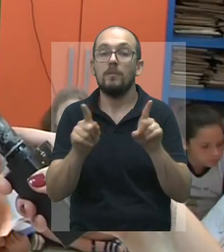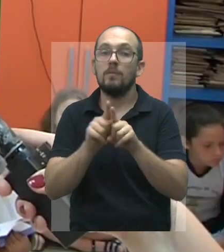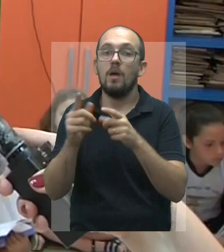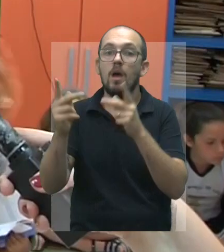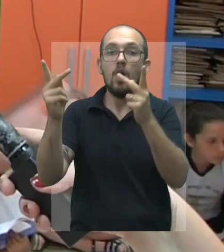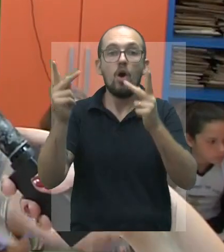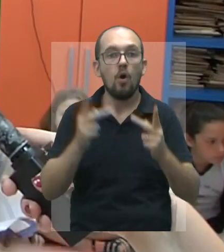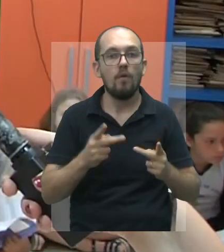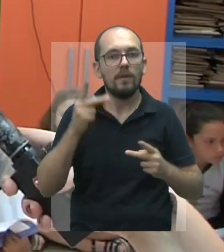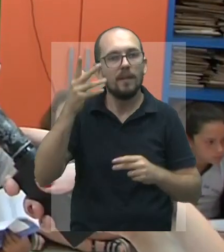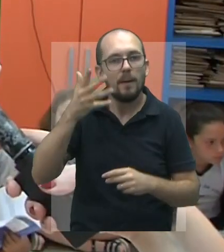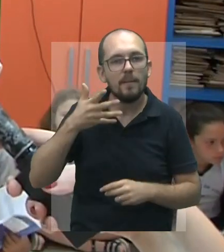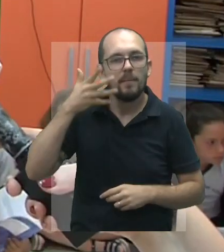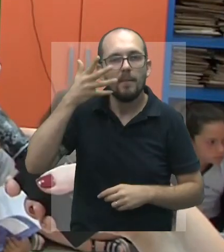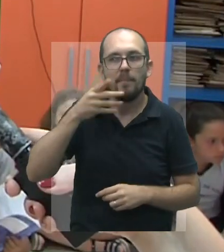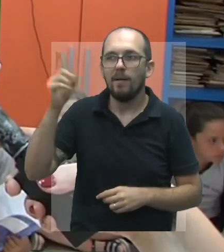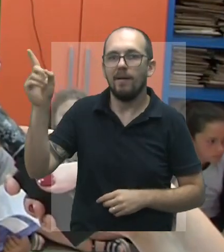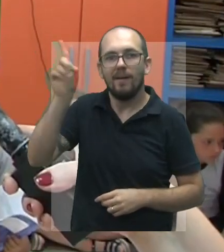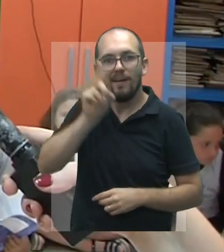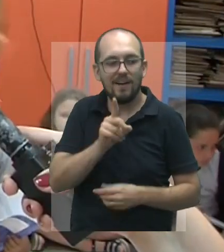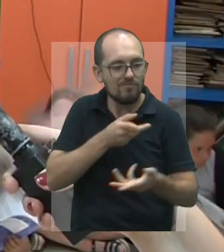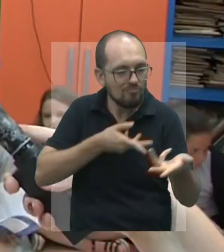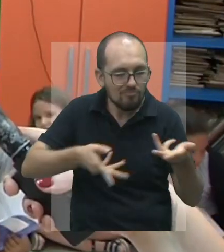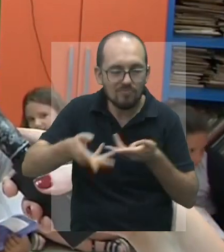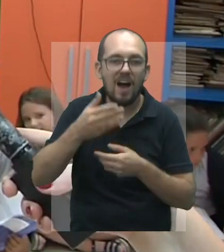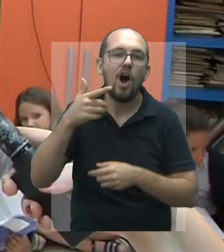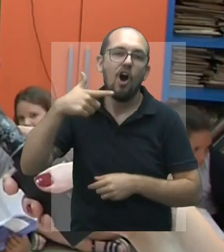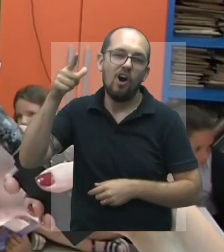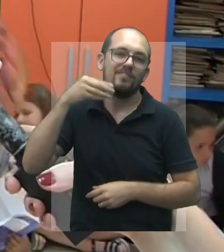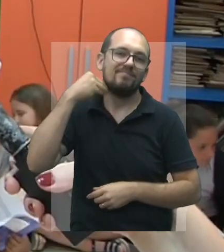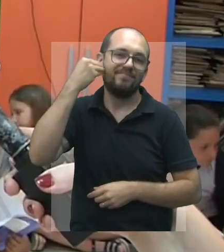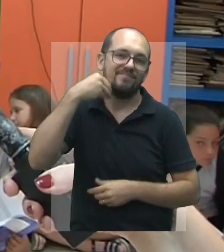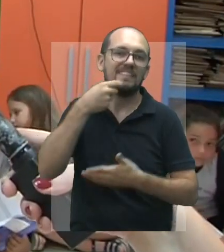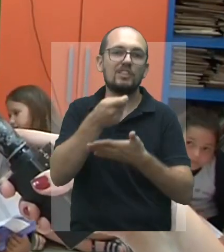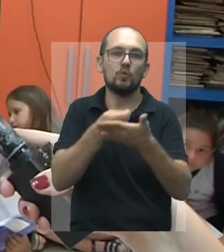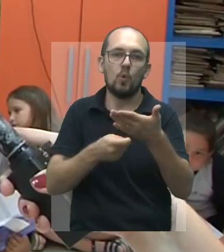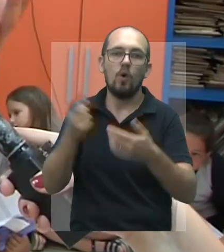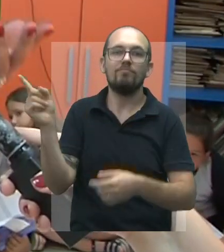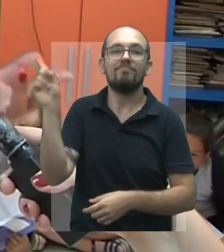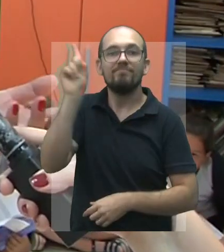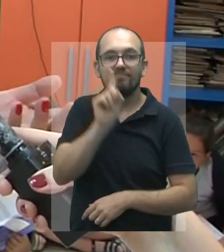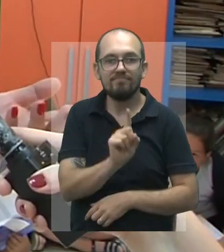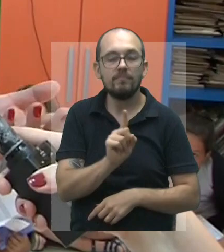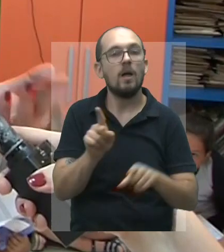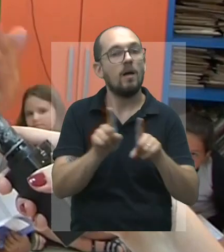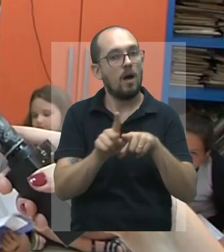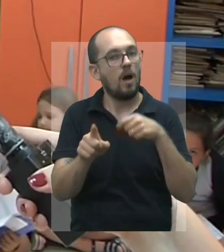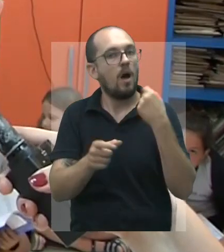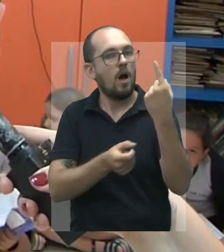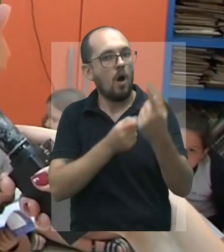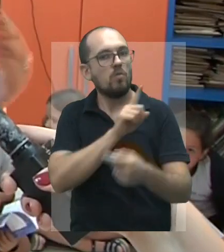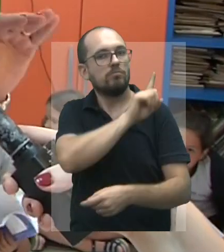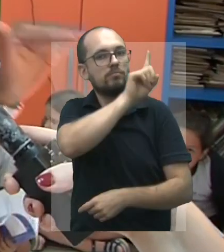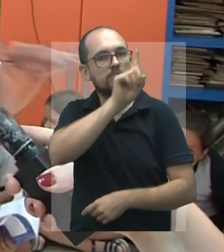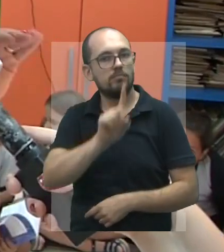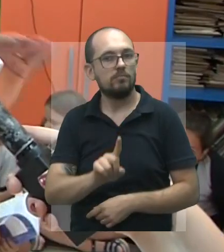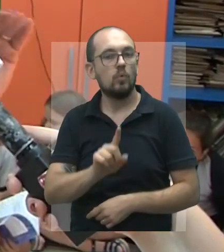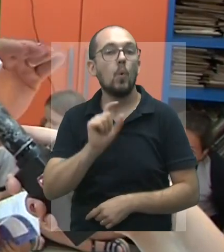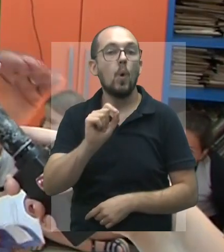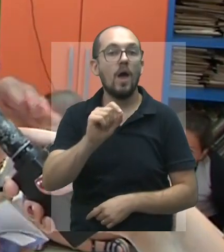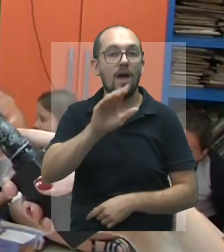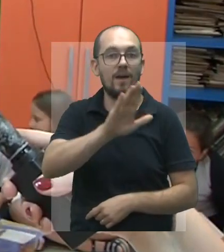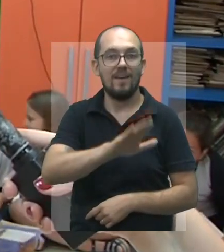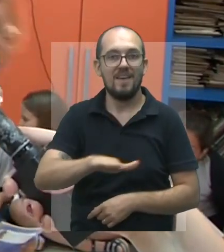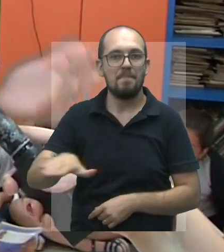escritores para conversar com eles, escritores de outras cidades. Nós trouxemos escritores já e mirins